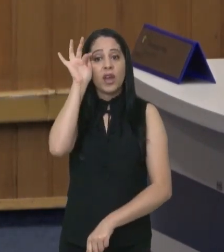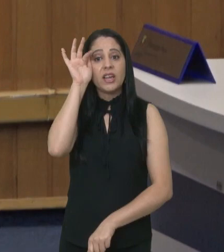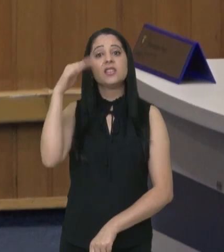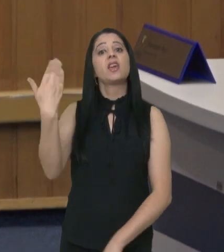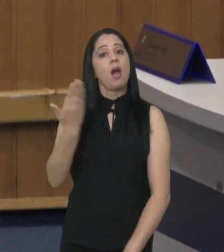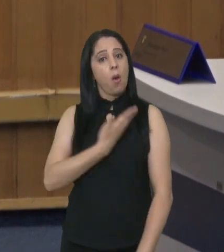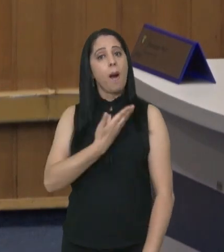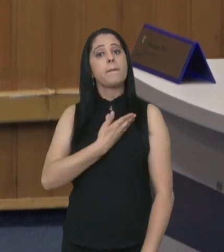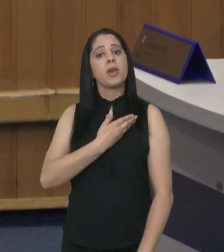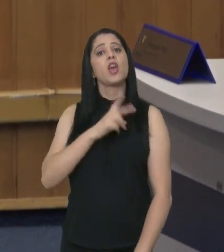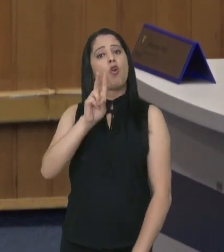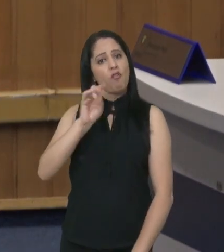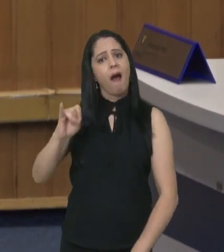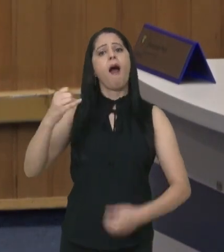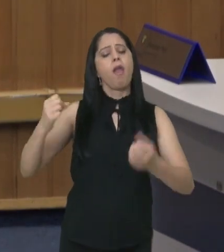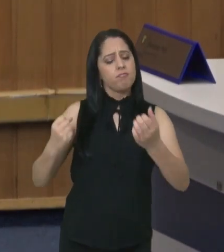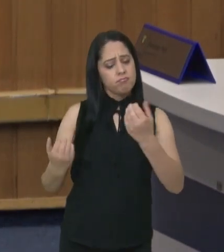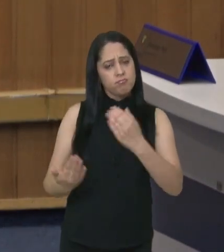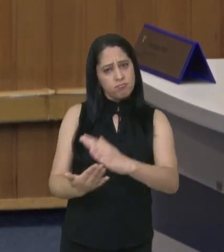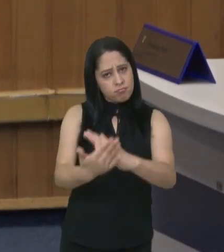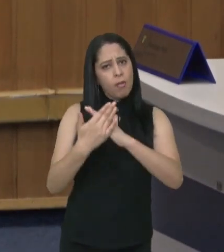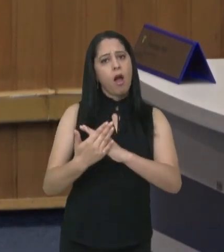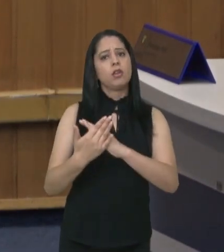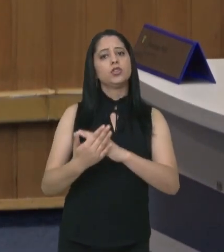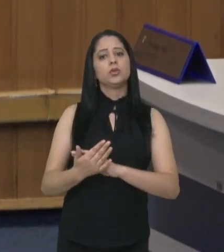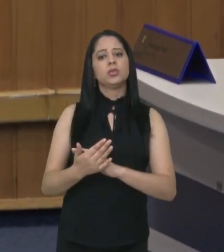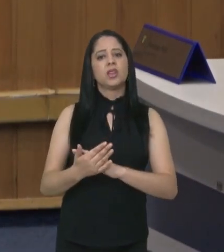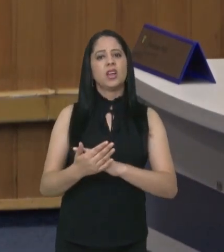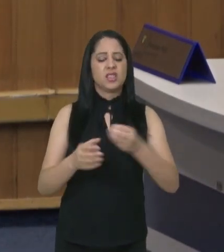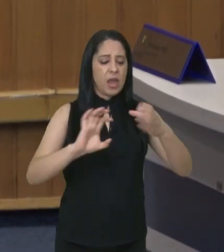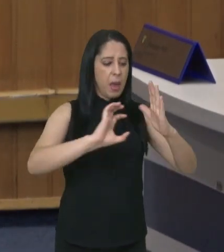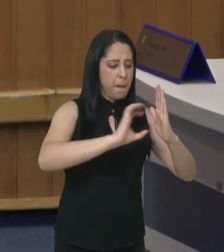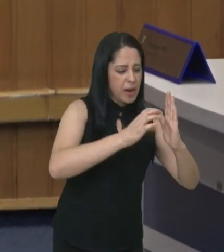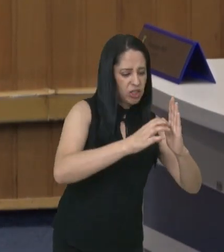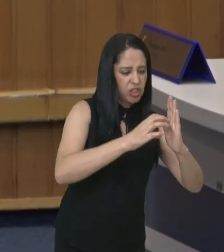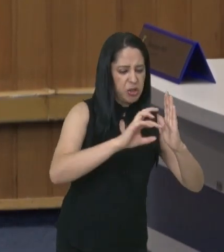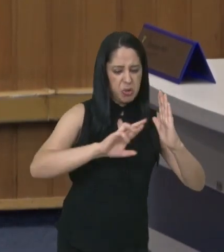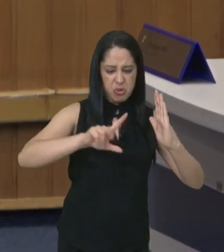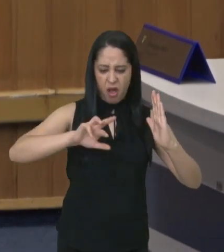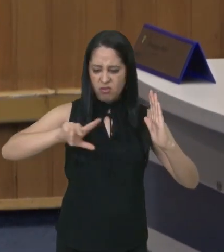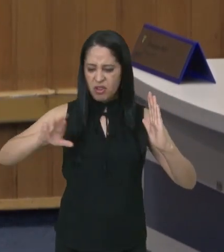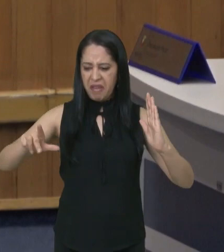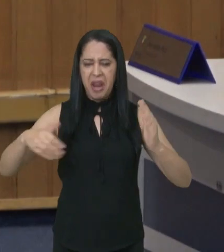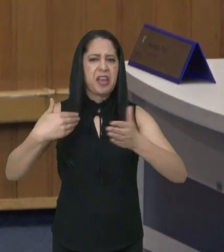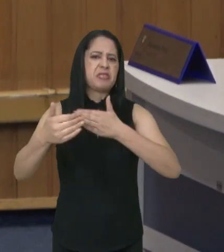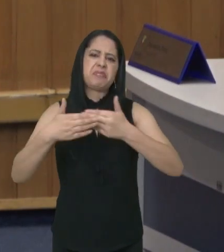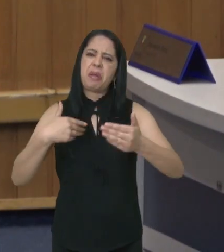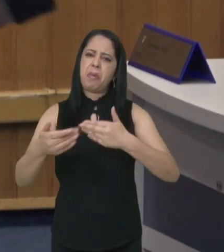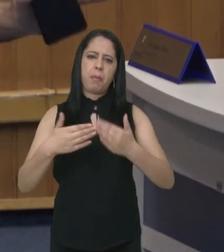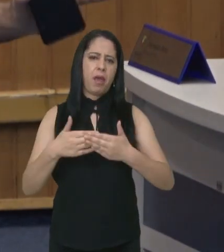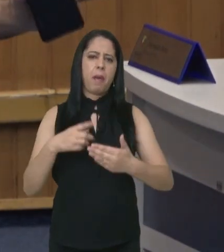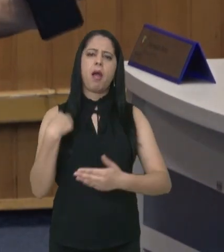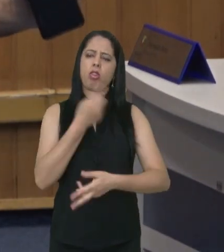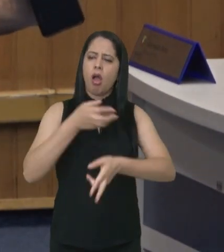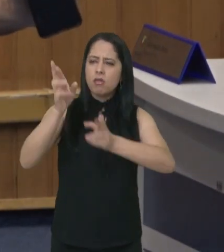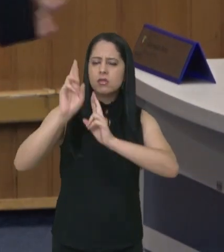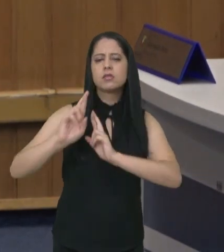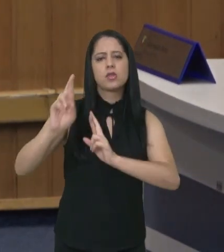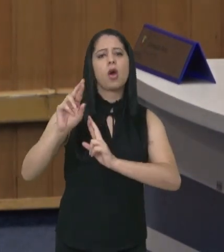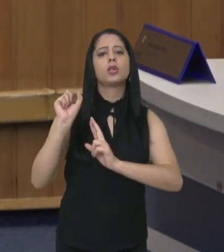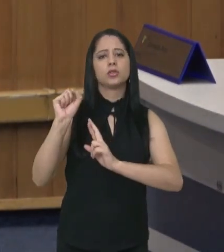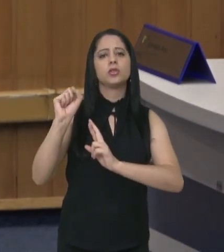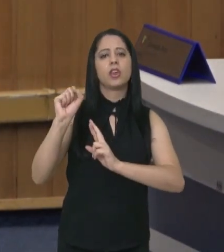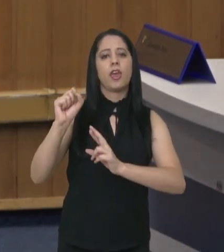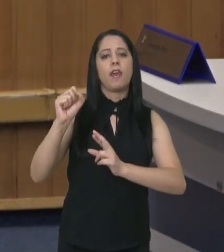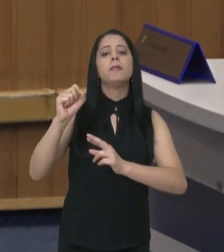amigo e vai poder ajudar aqui. Então independente do partido, né? São pessoas que a gente torce, sei que o Felício vai fazer a parte dele,